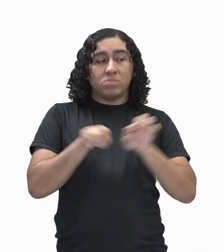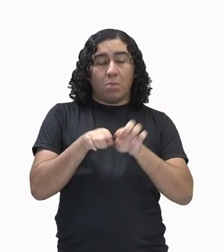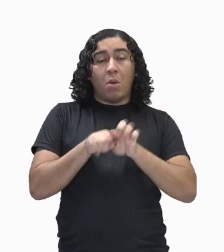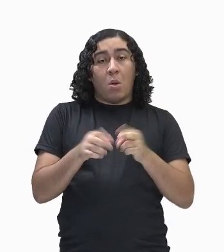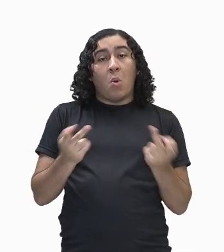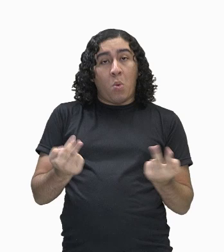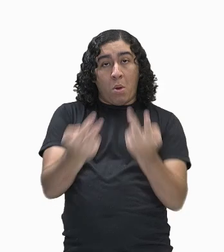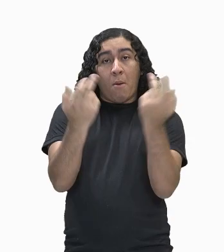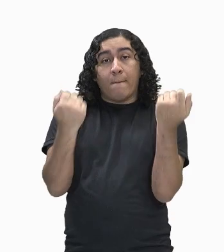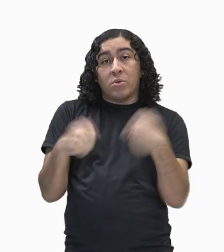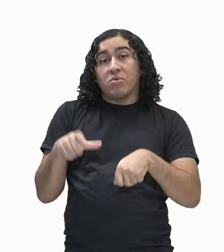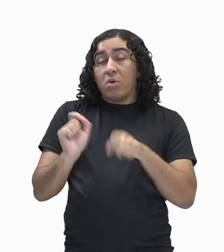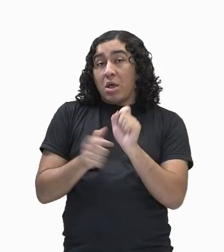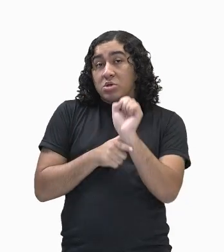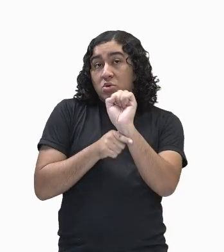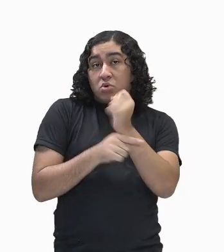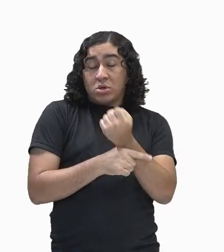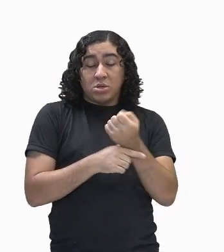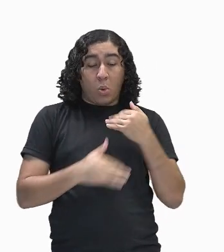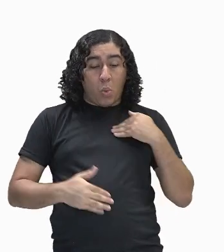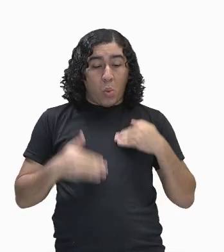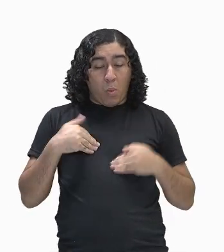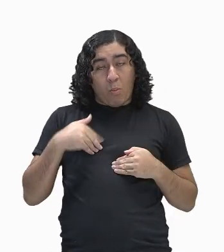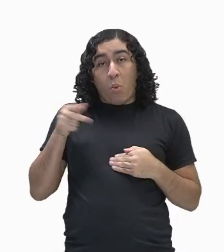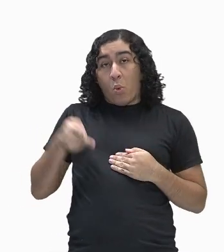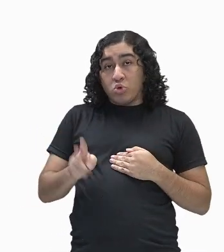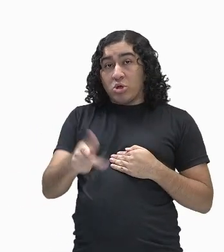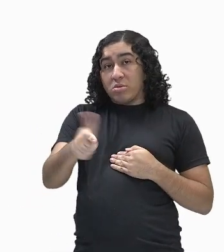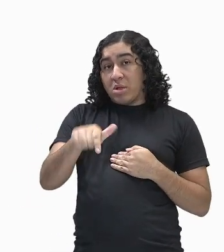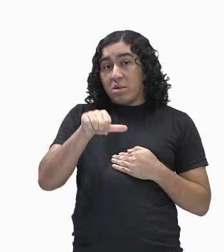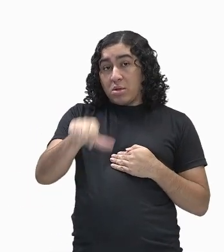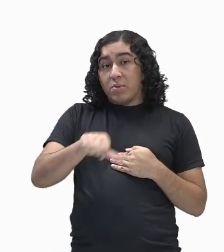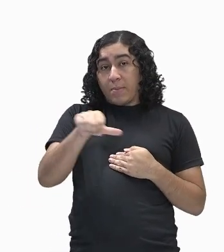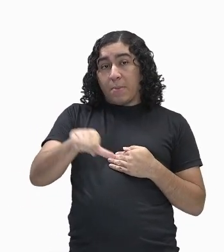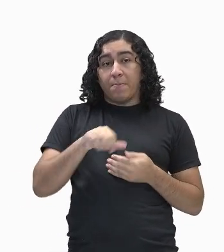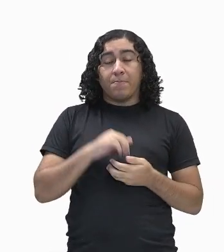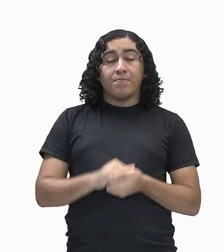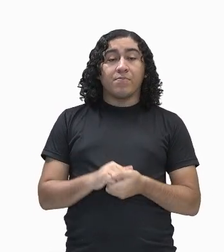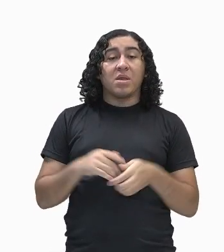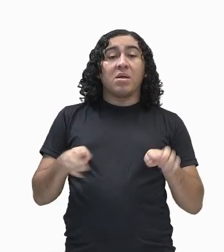que garante a temperatura corporal constante. E também elas